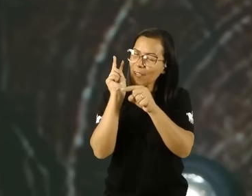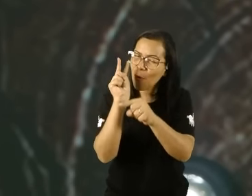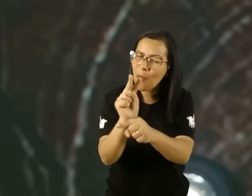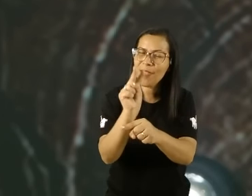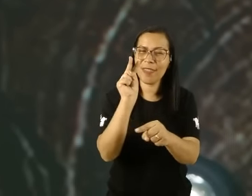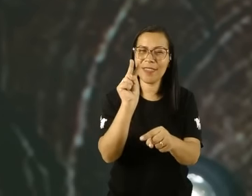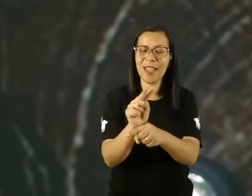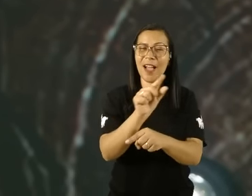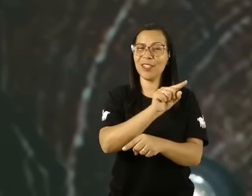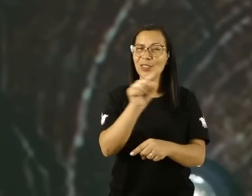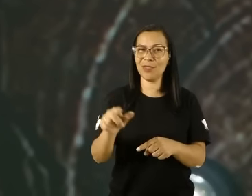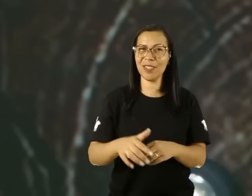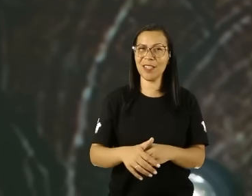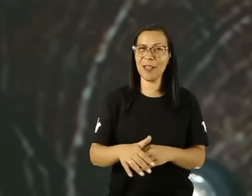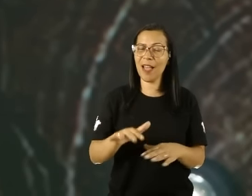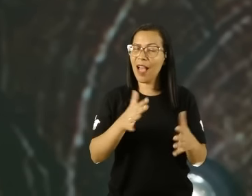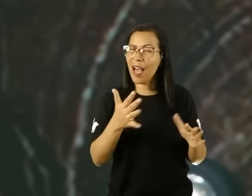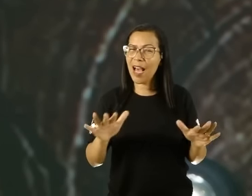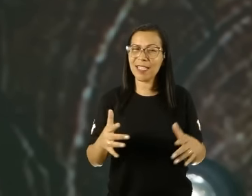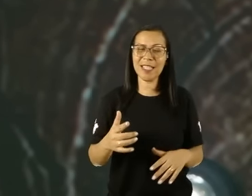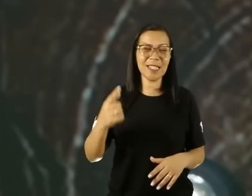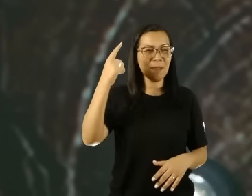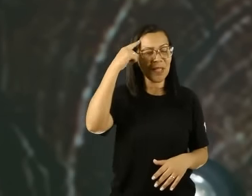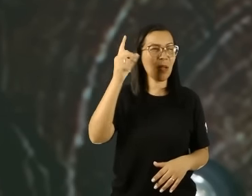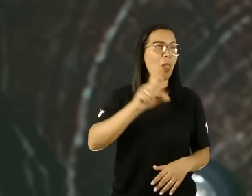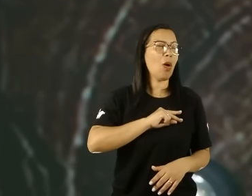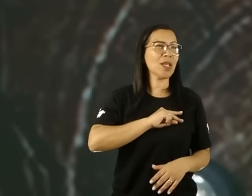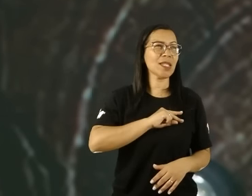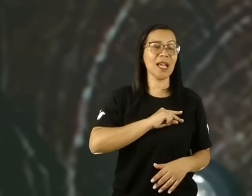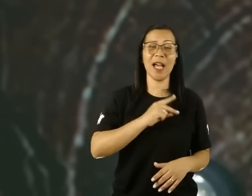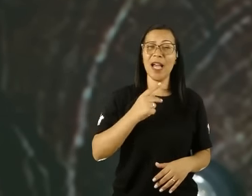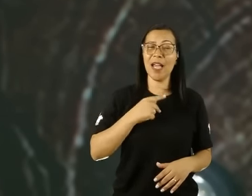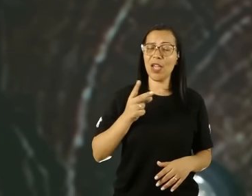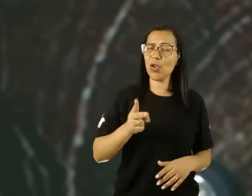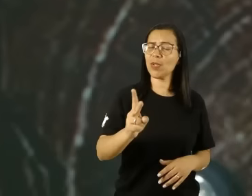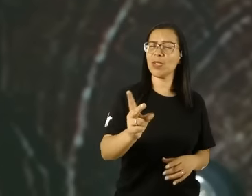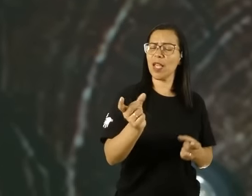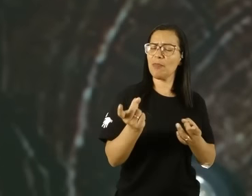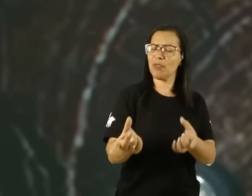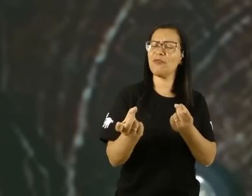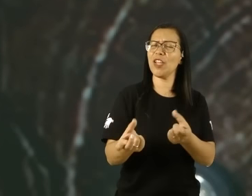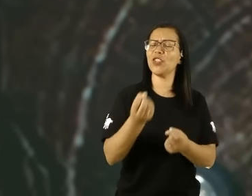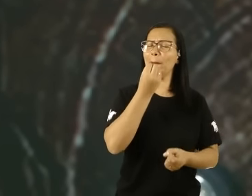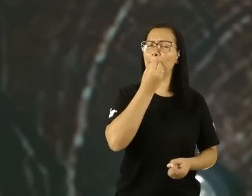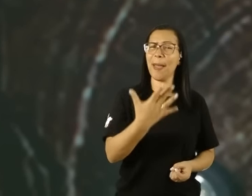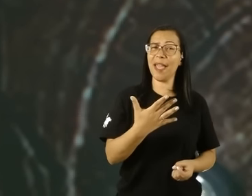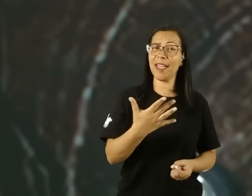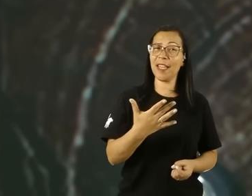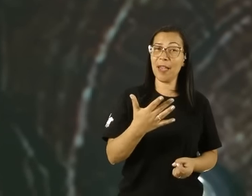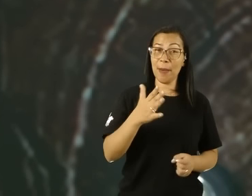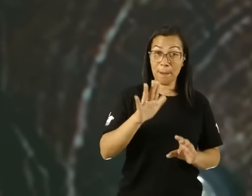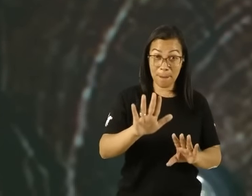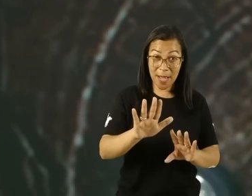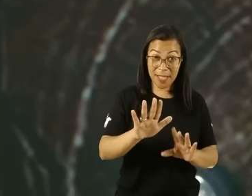você não está conseguindo mais ser bom. Você fala: eu era o melhor vendedor, mas longe de Cristo você não vai conseguir vender melhor mais. Nossa,